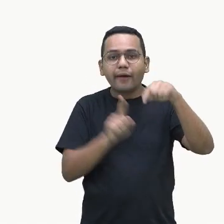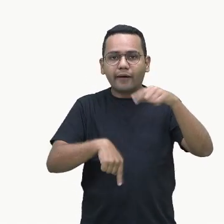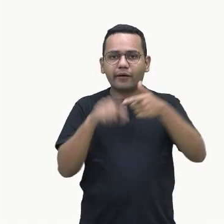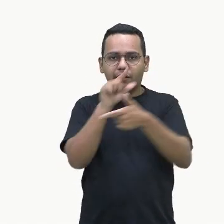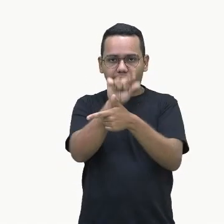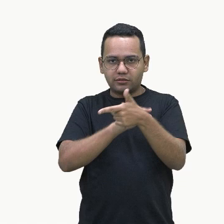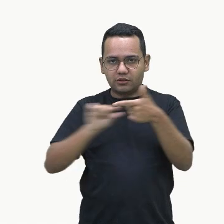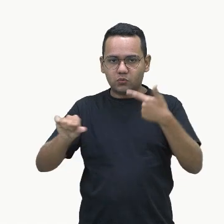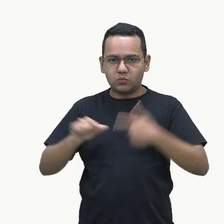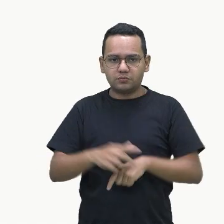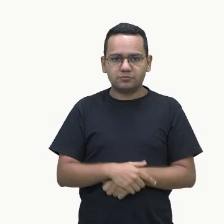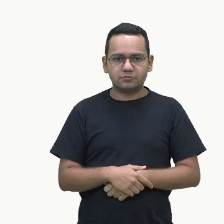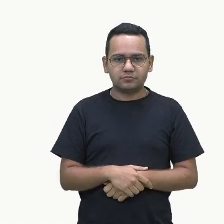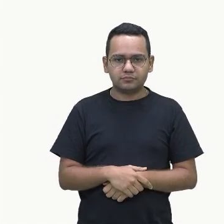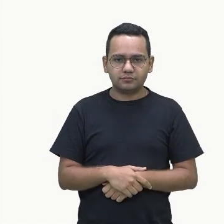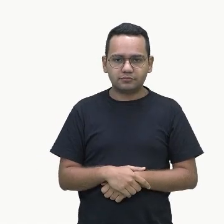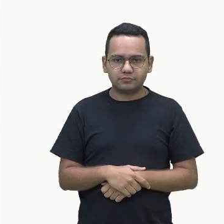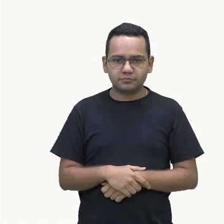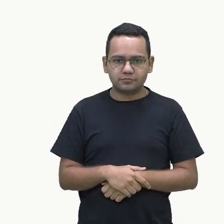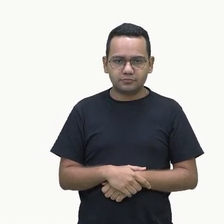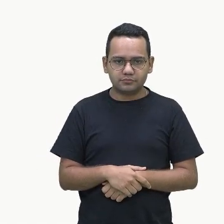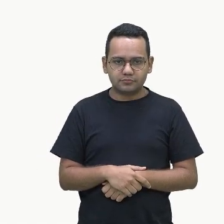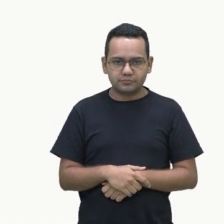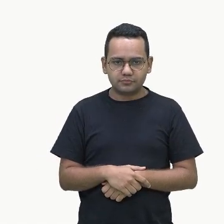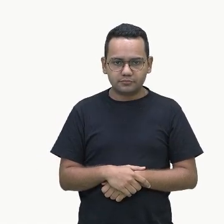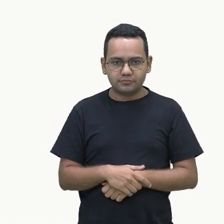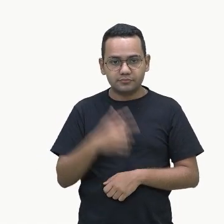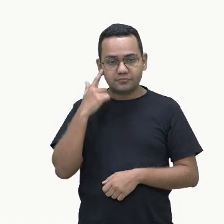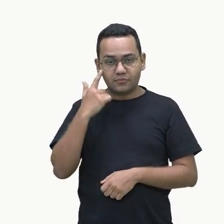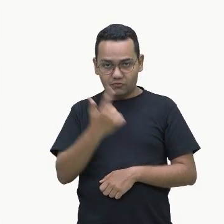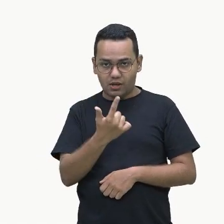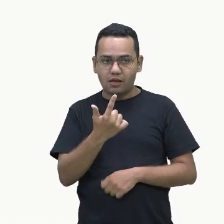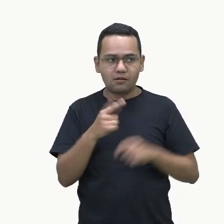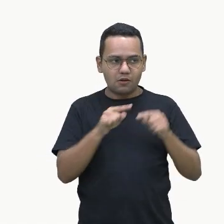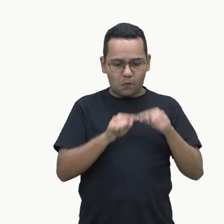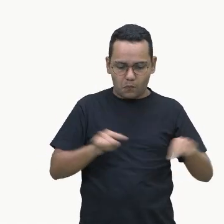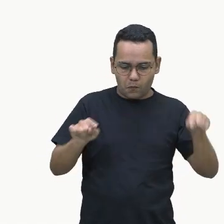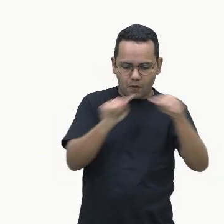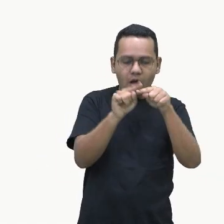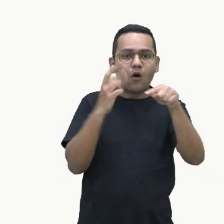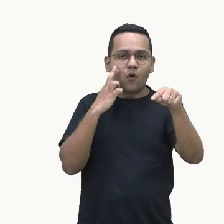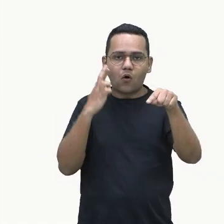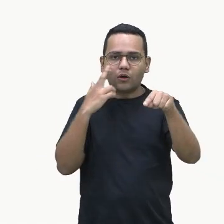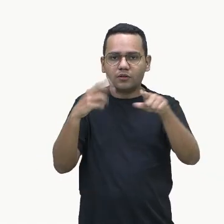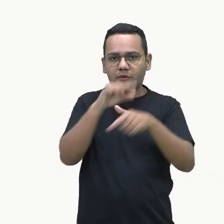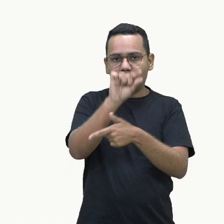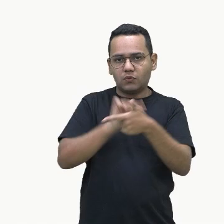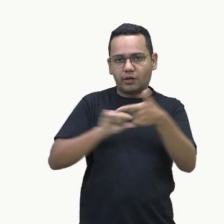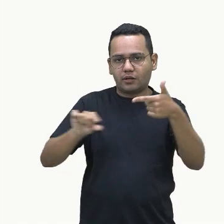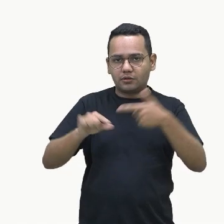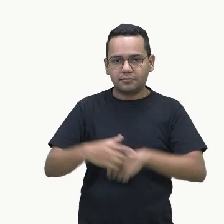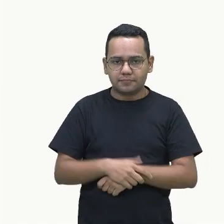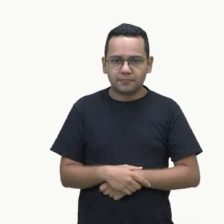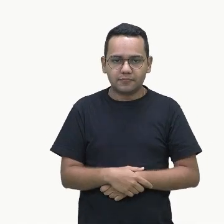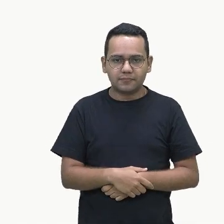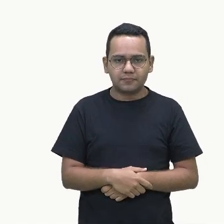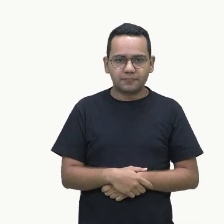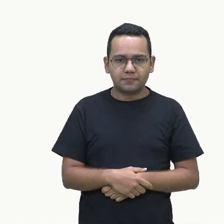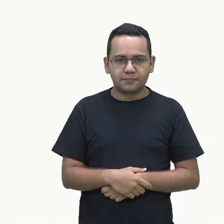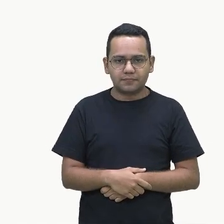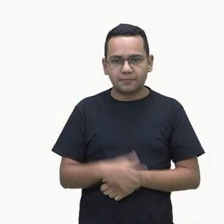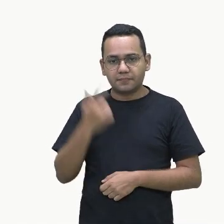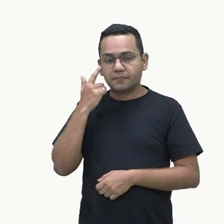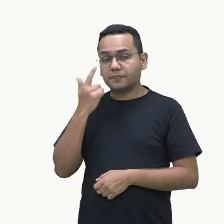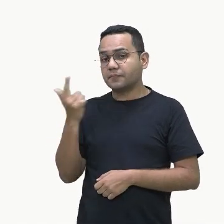rosas aqui nos nossos catetos. Ok? Cateto, cateto,